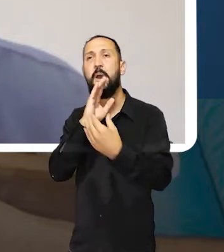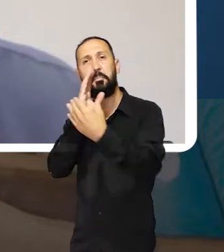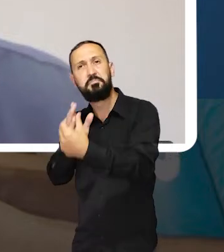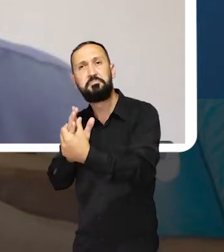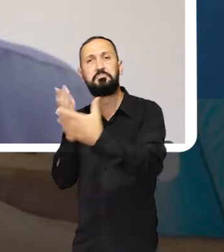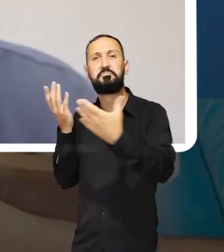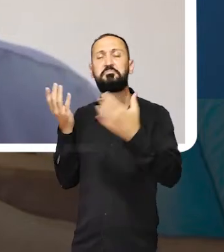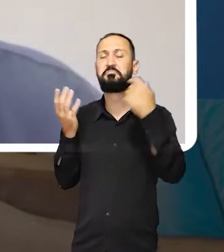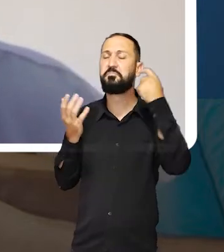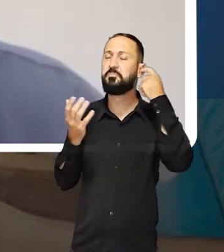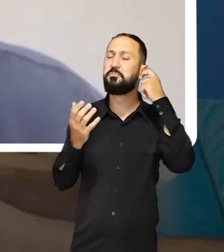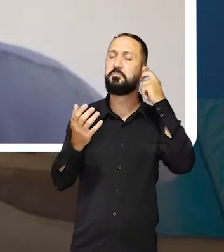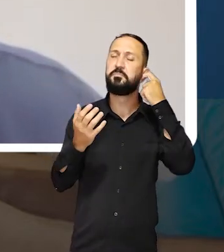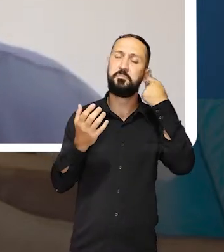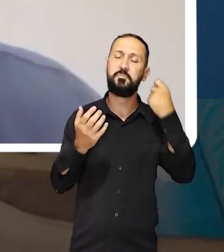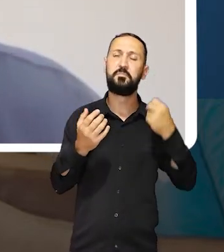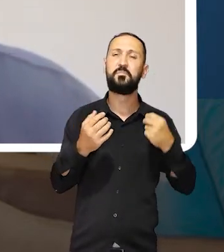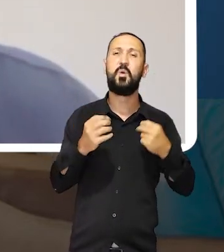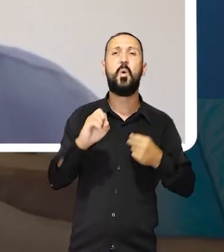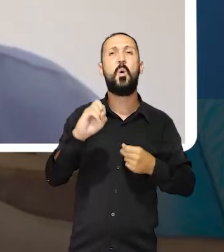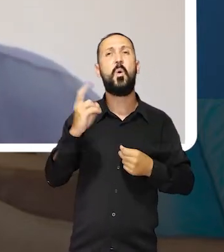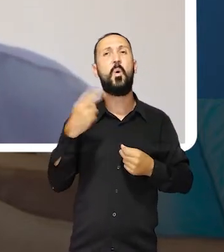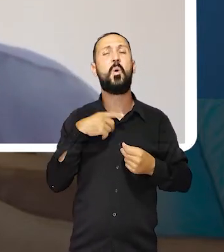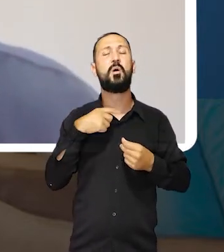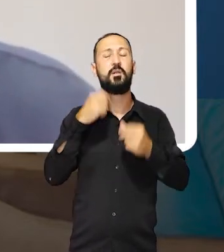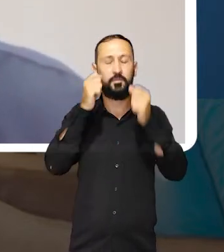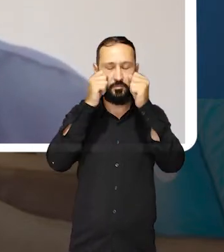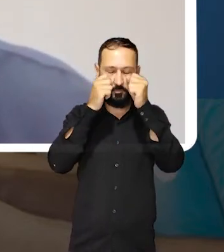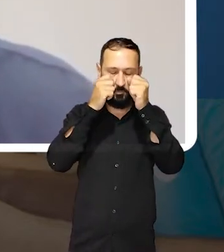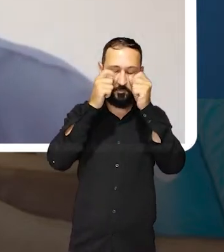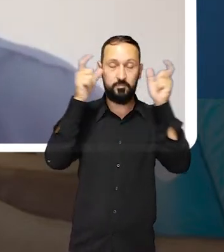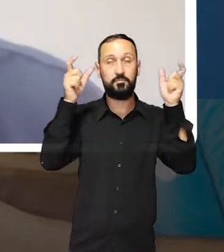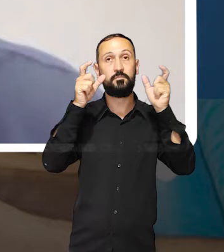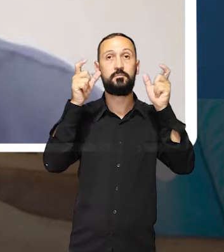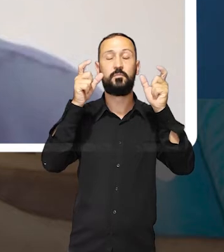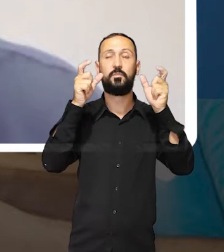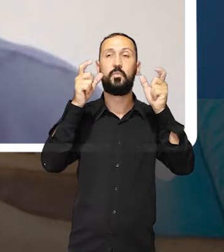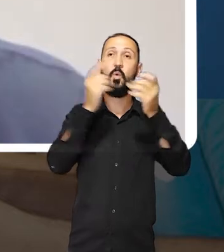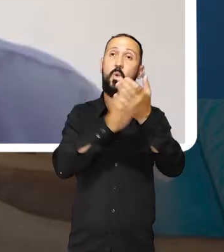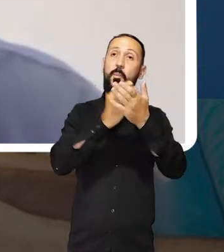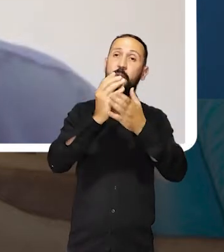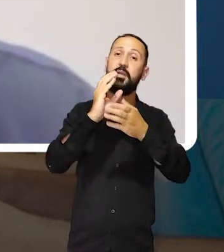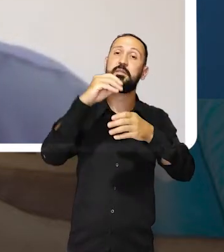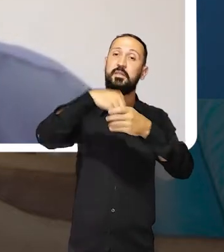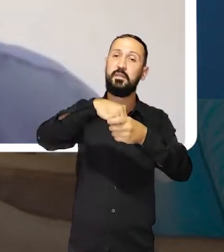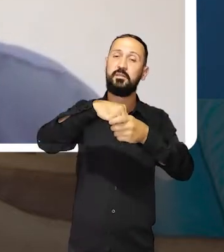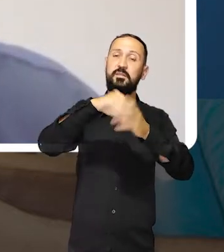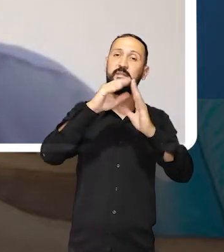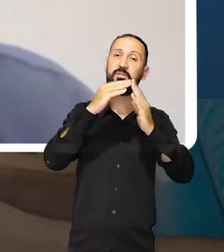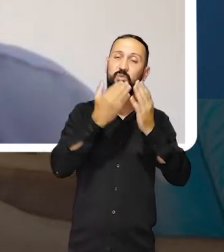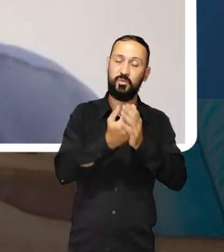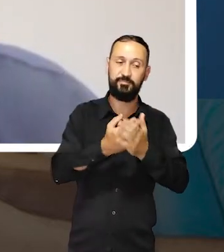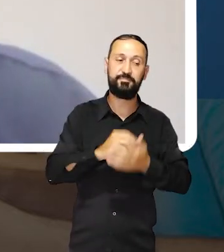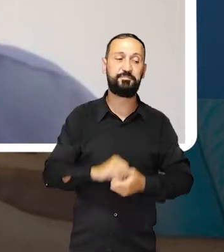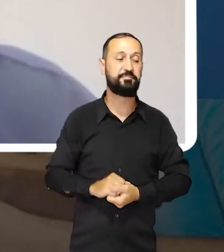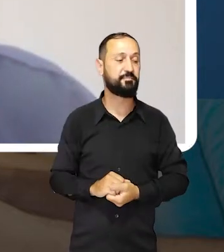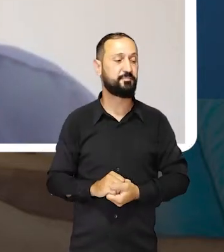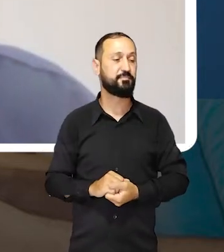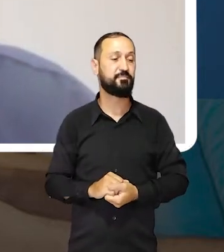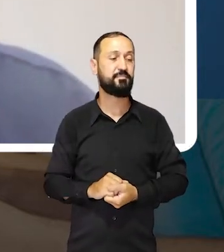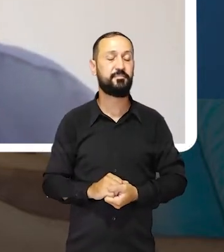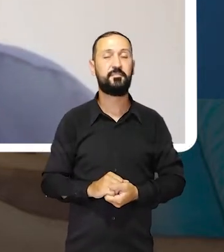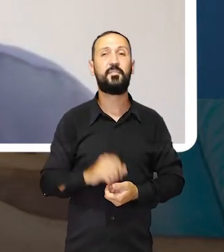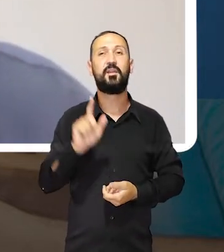mãe, ou coisas assim. Ou então desperta-se simplesmente na escola, né? Esse gosto de